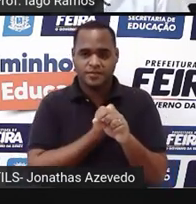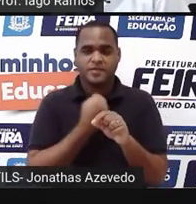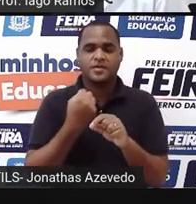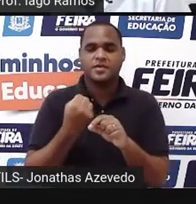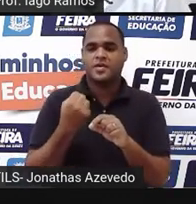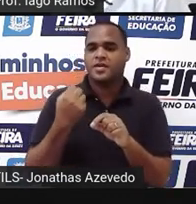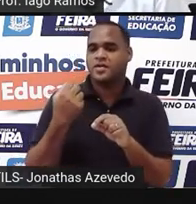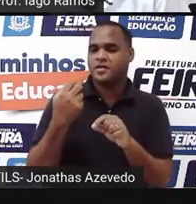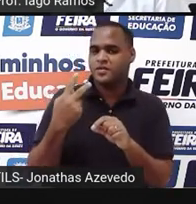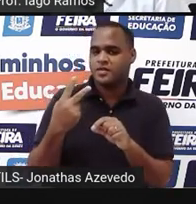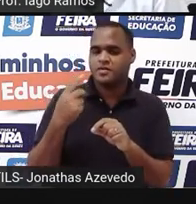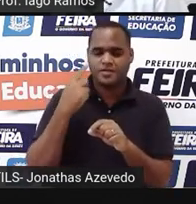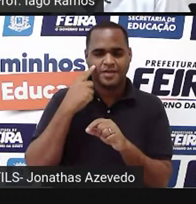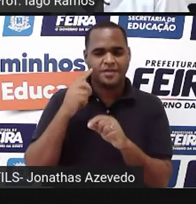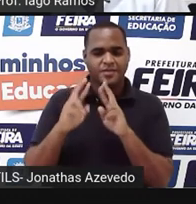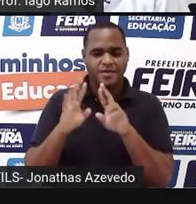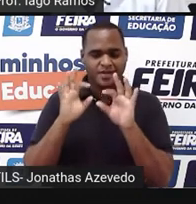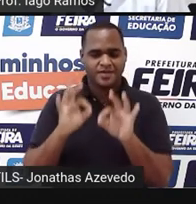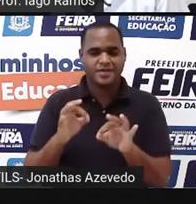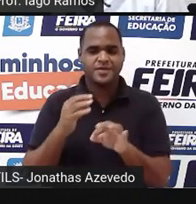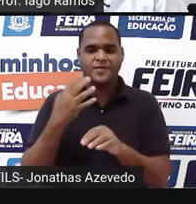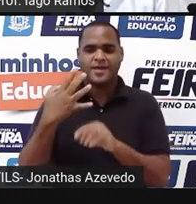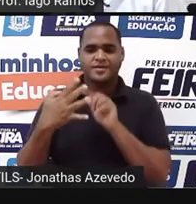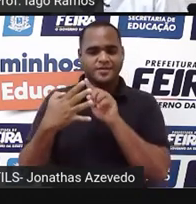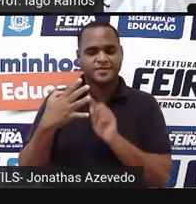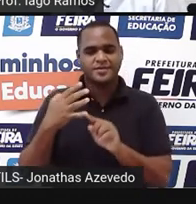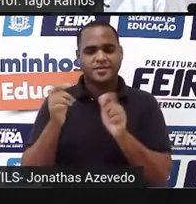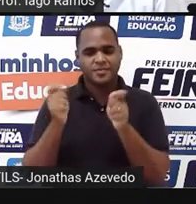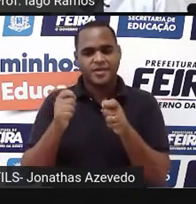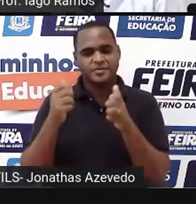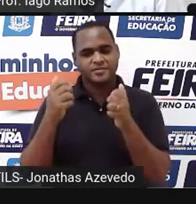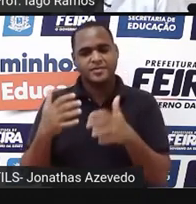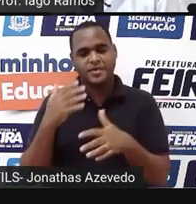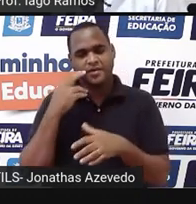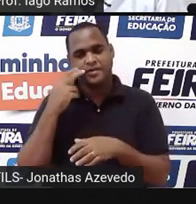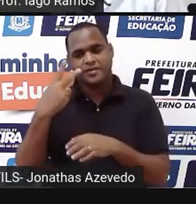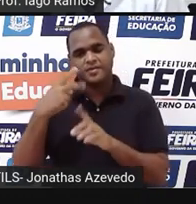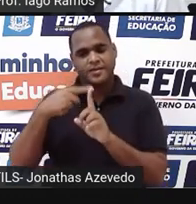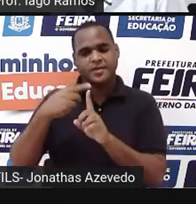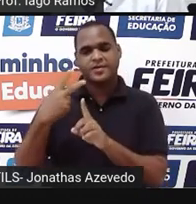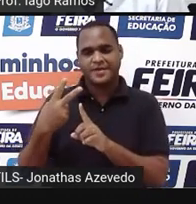4, só pode ser 2. Então vai ficar na parte de cima 2 mais 2,